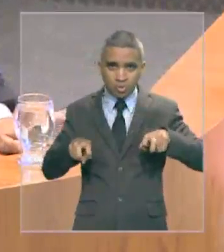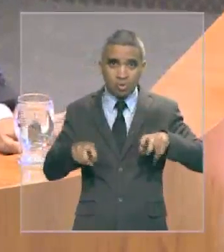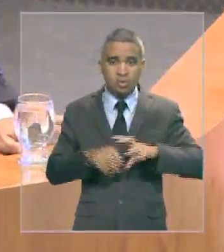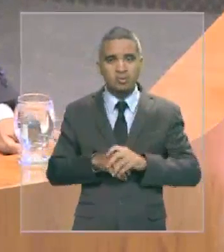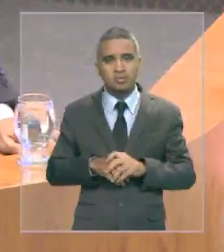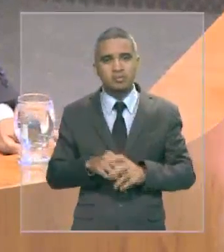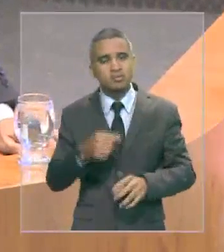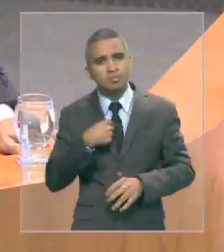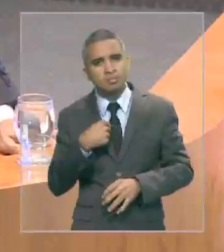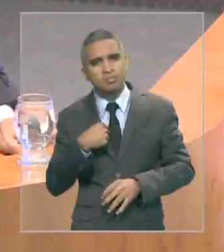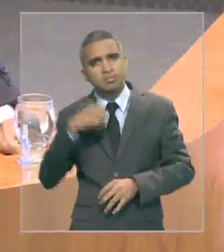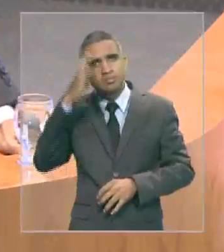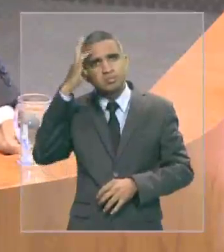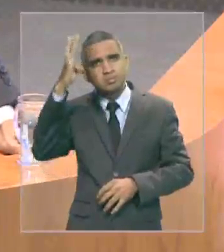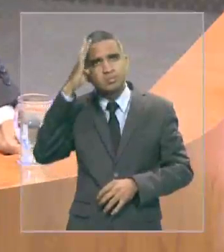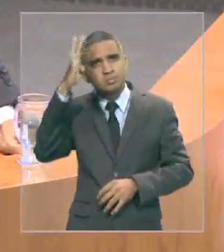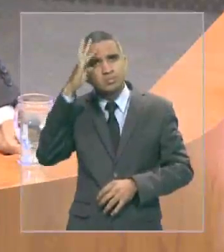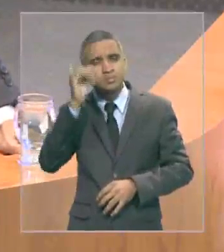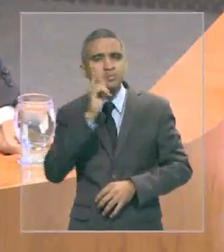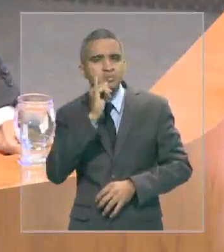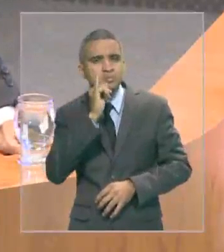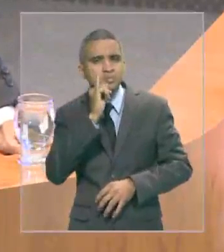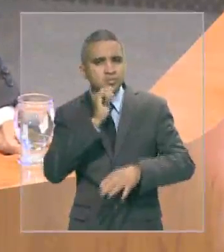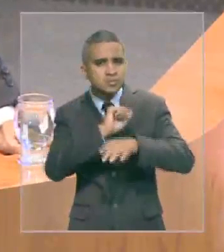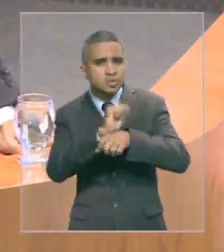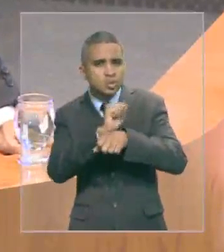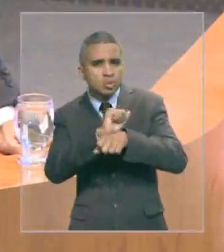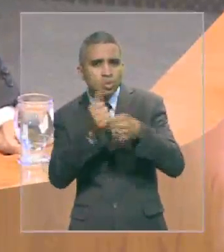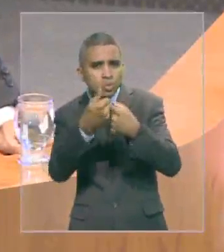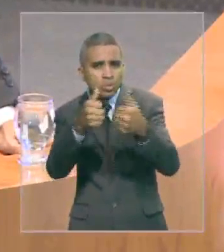aplicabilidade desse princípio. Vamos pegar um ônibus agora.